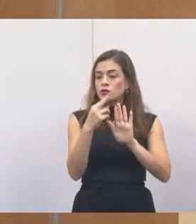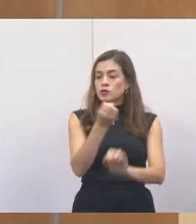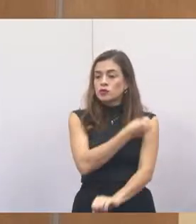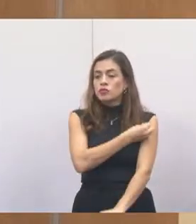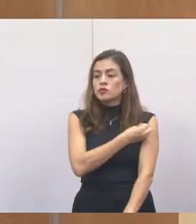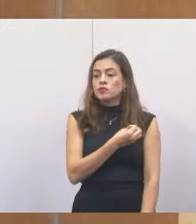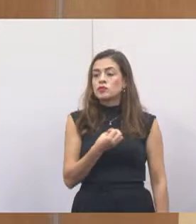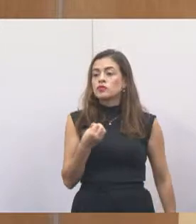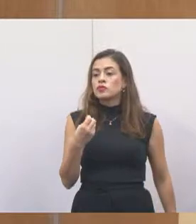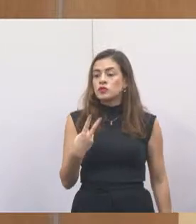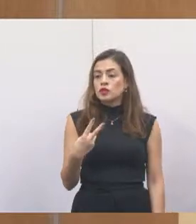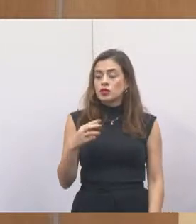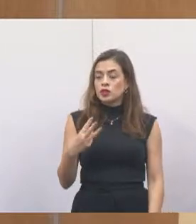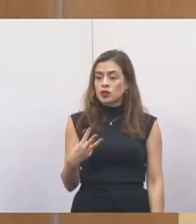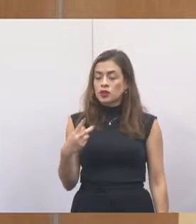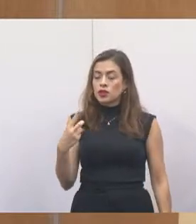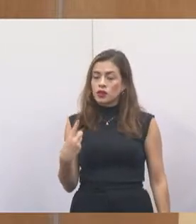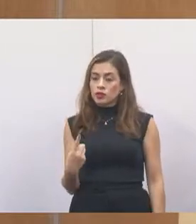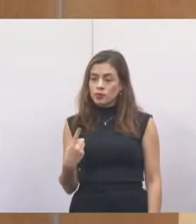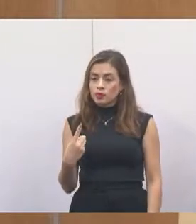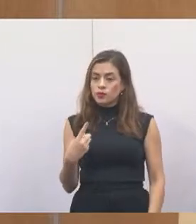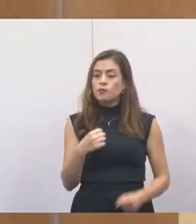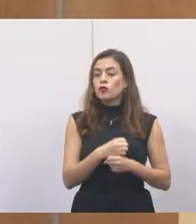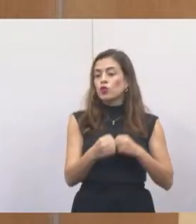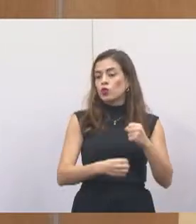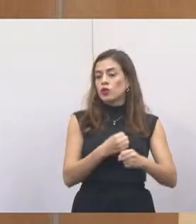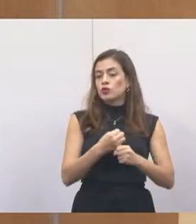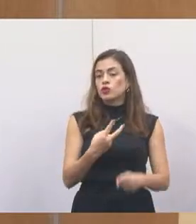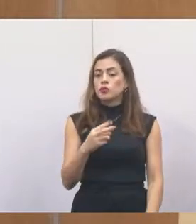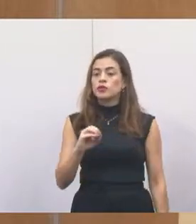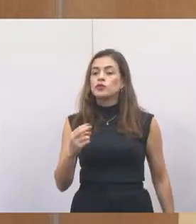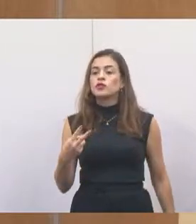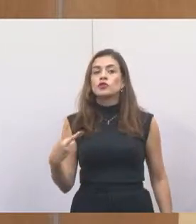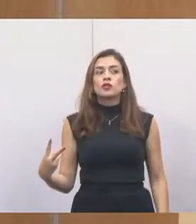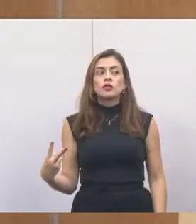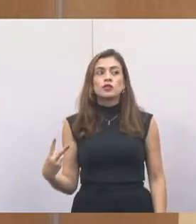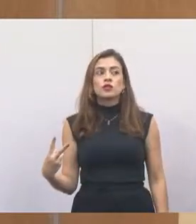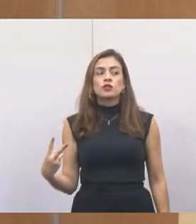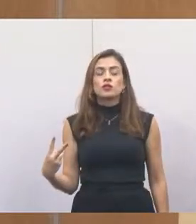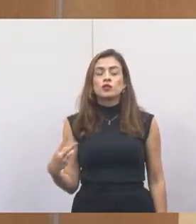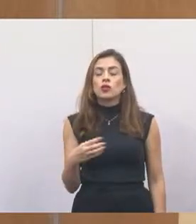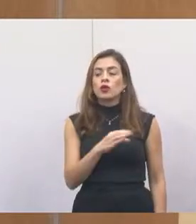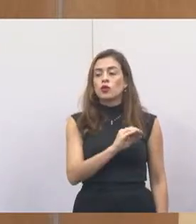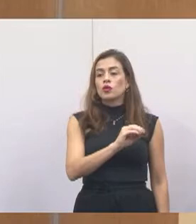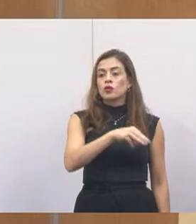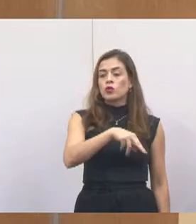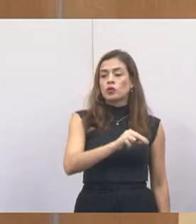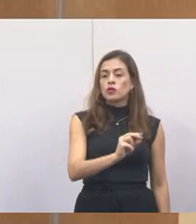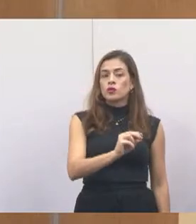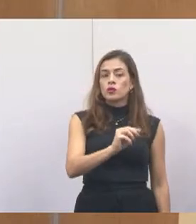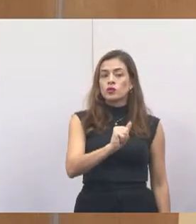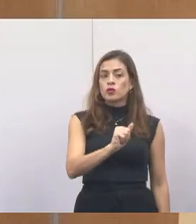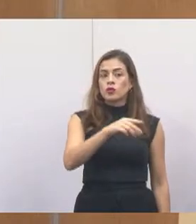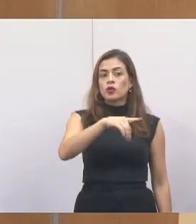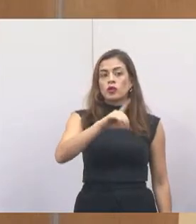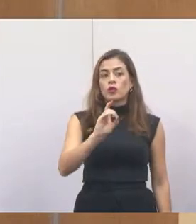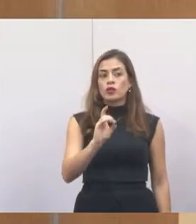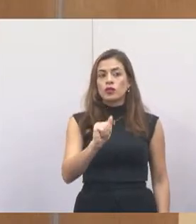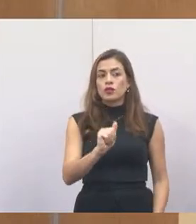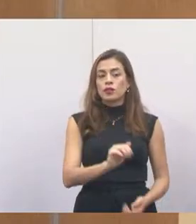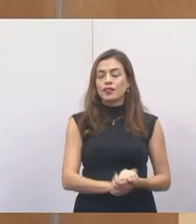23 de dezembro de 2022, do CONANDA, prevalecerá esta